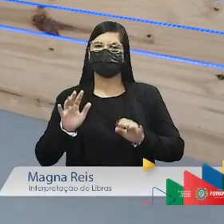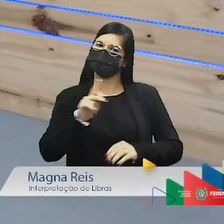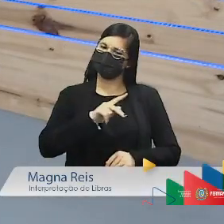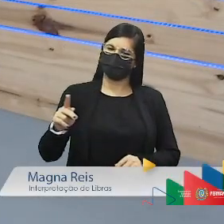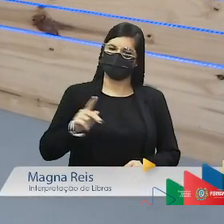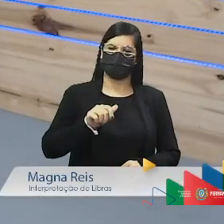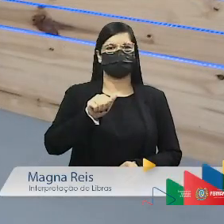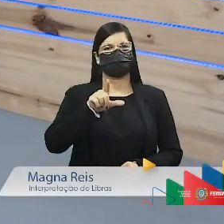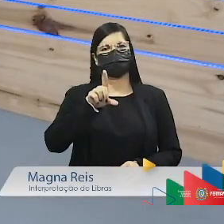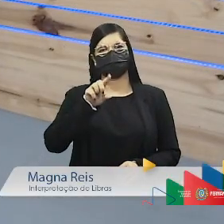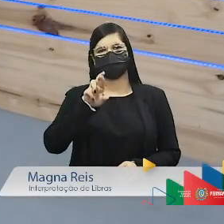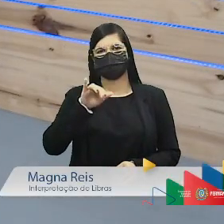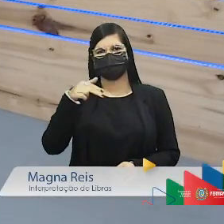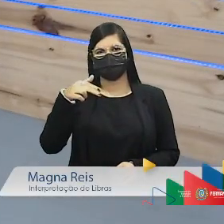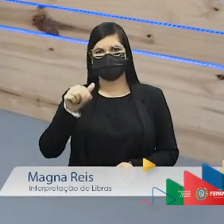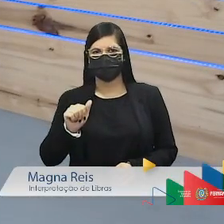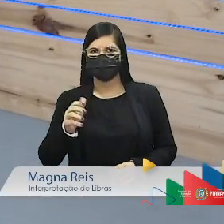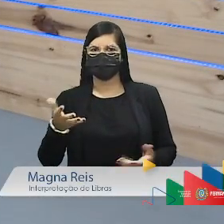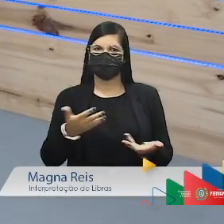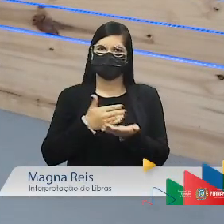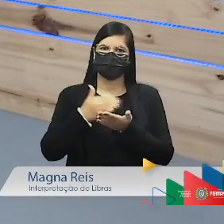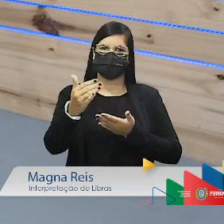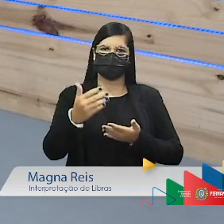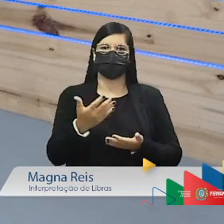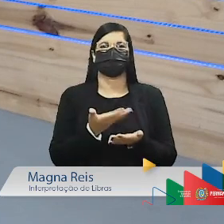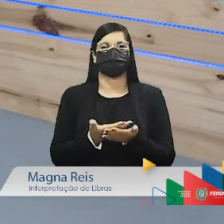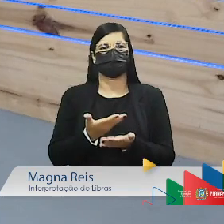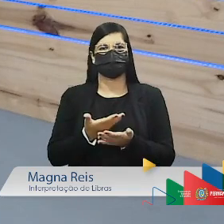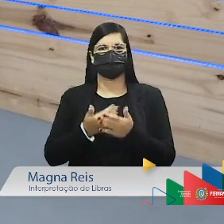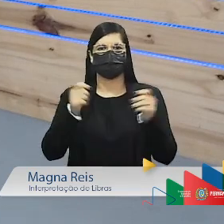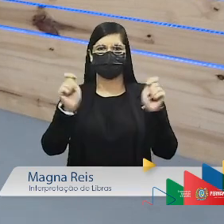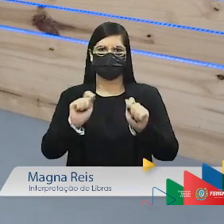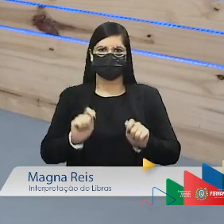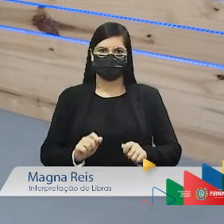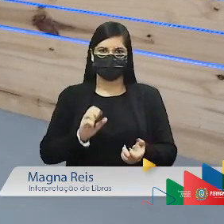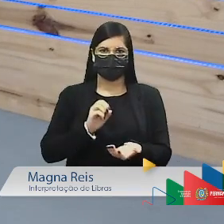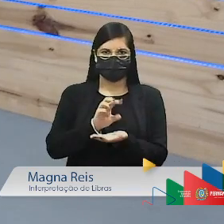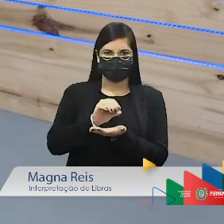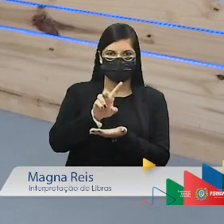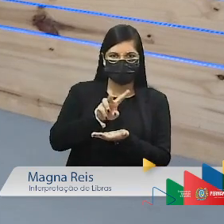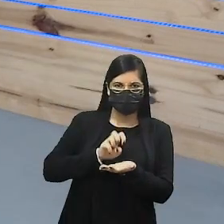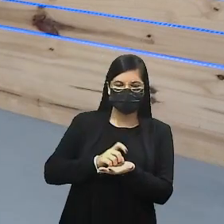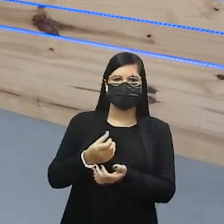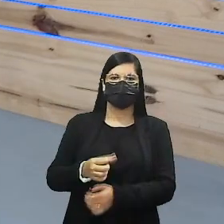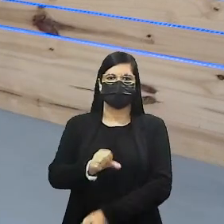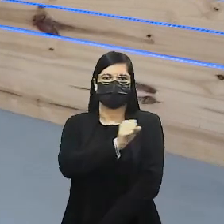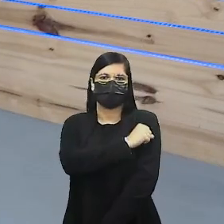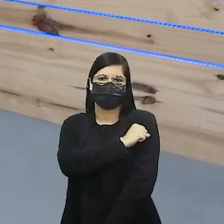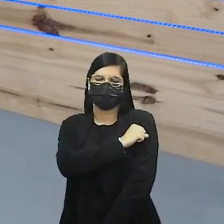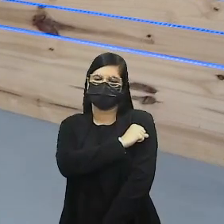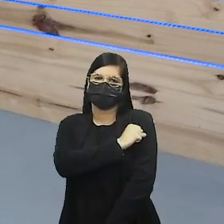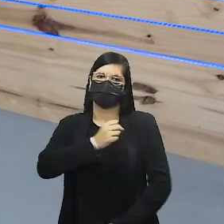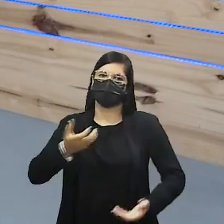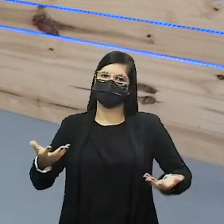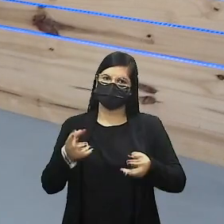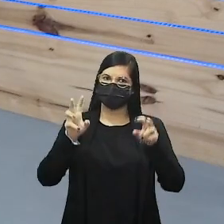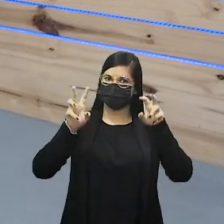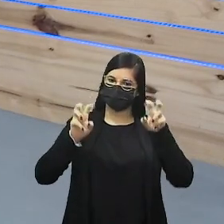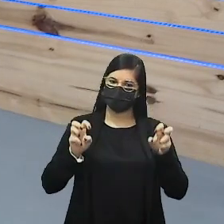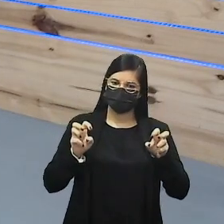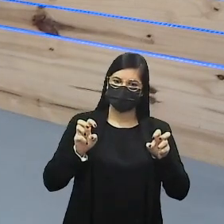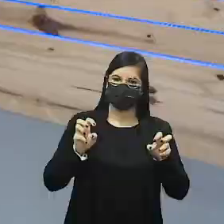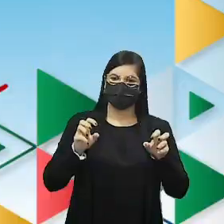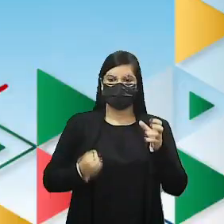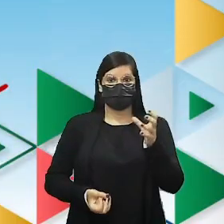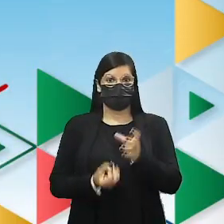Eu sou a professora Adriana Freitas. Estamos começando mais uma aula de arte pela EducaPE para os 8º anos. O nosso tema de hoje é